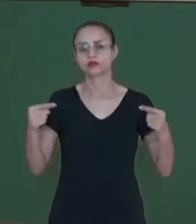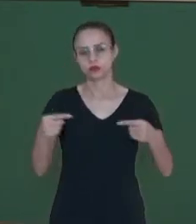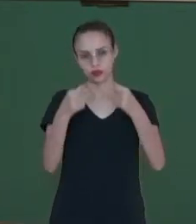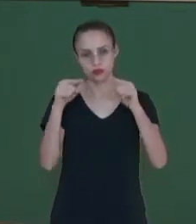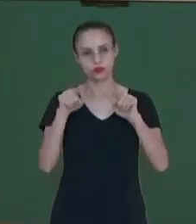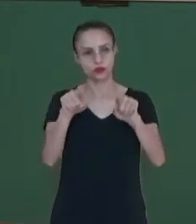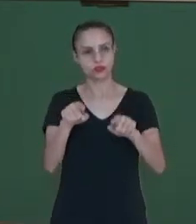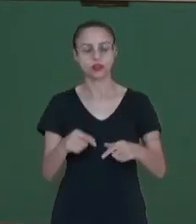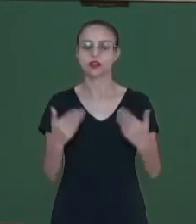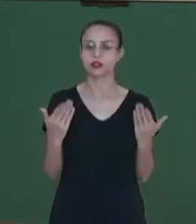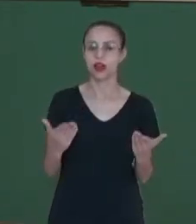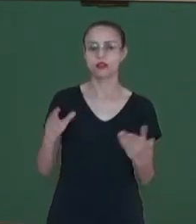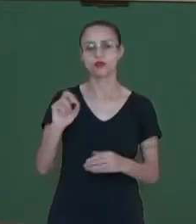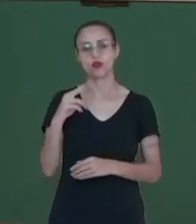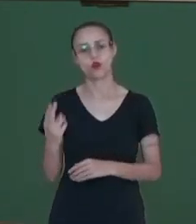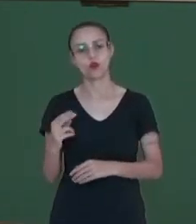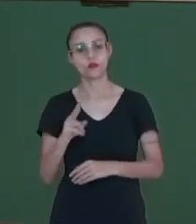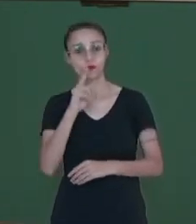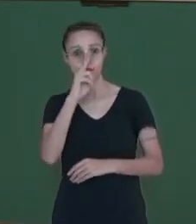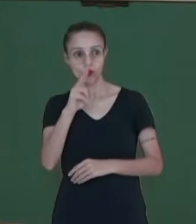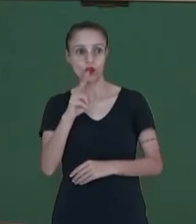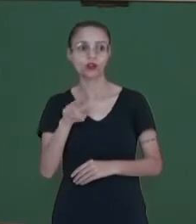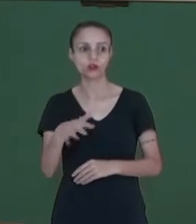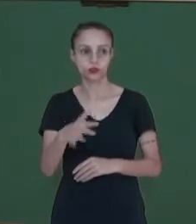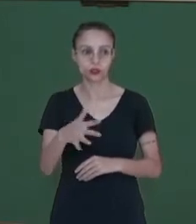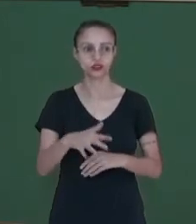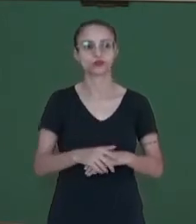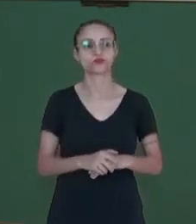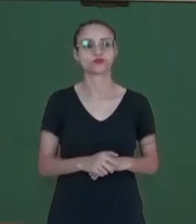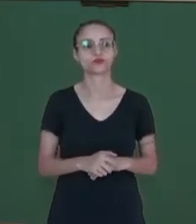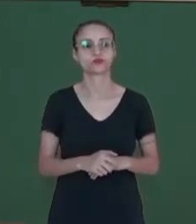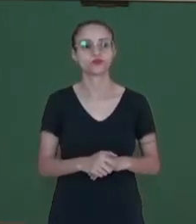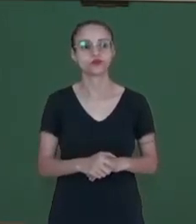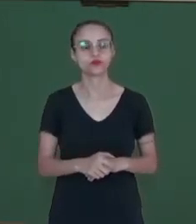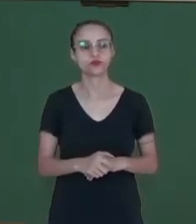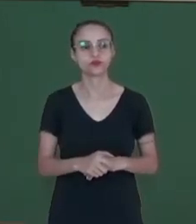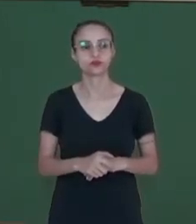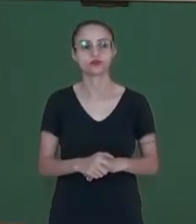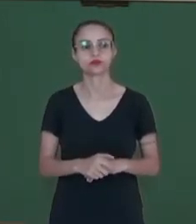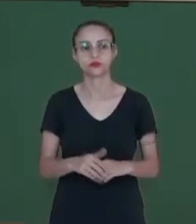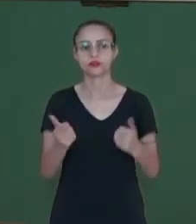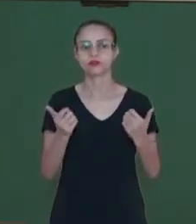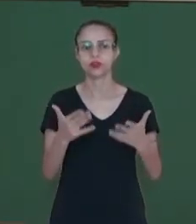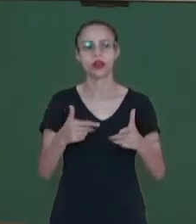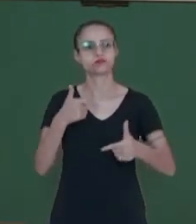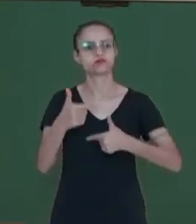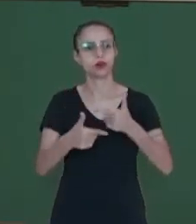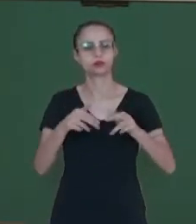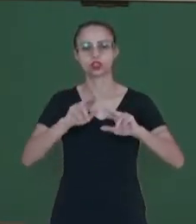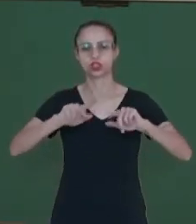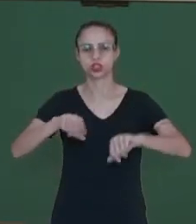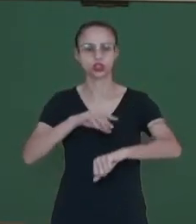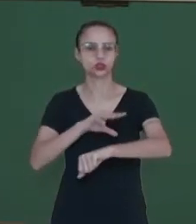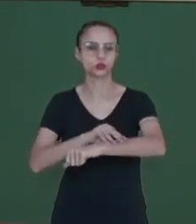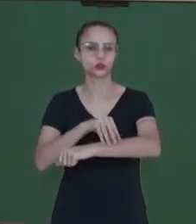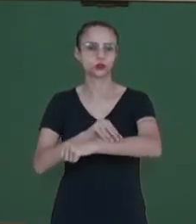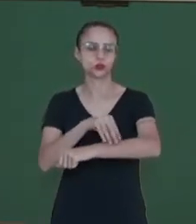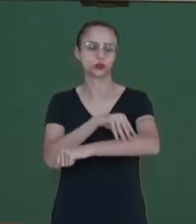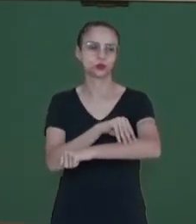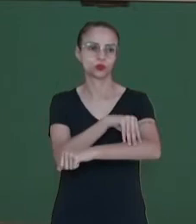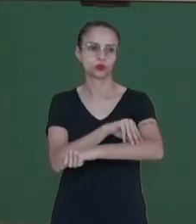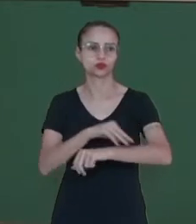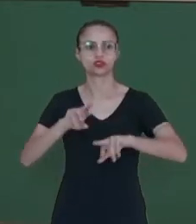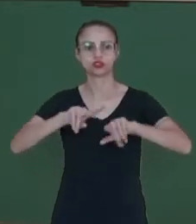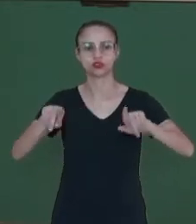para você, se é de leve, de alta intensidade ou de média intensidade. Oferece trabalho de diferentes grupos musculares para